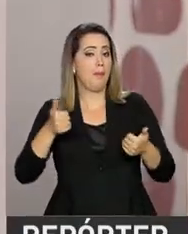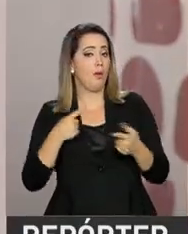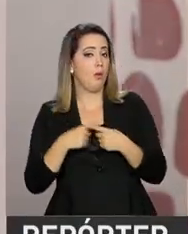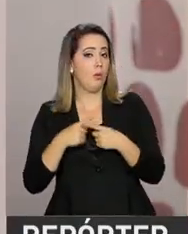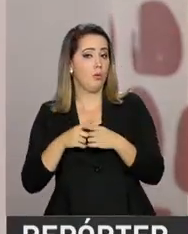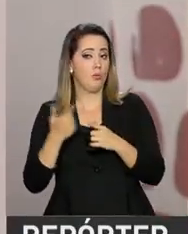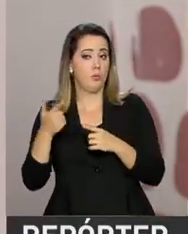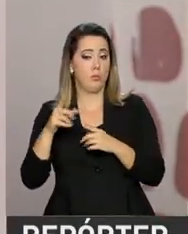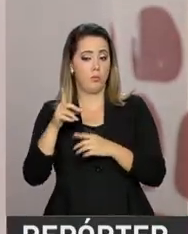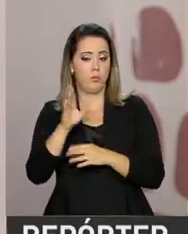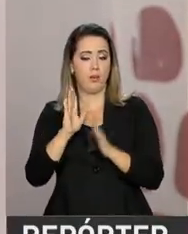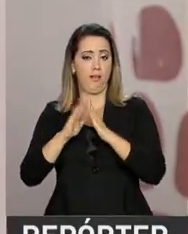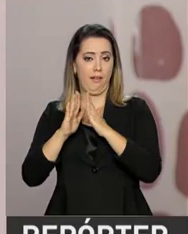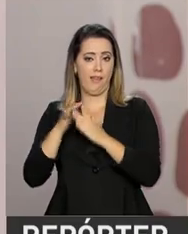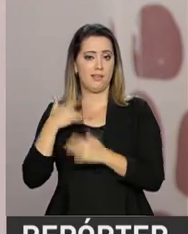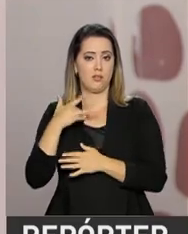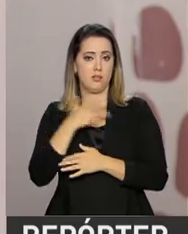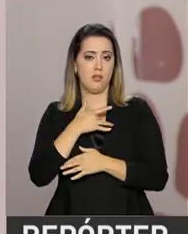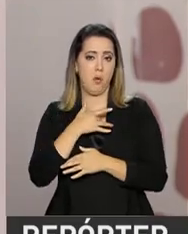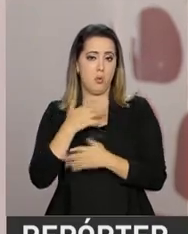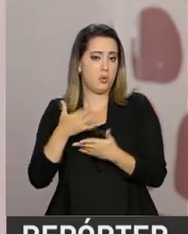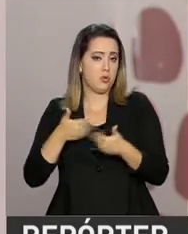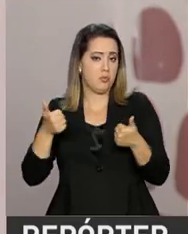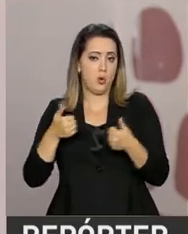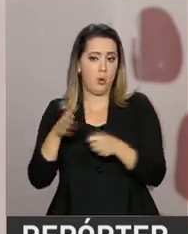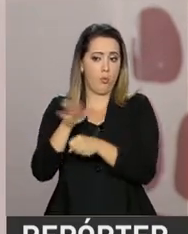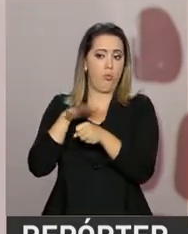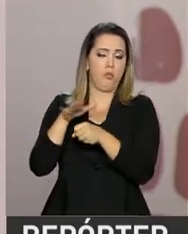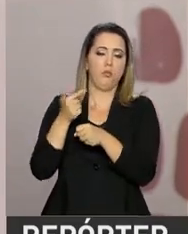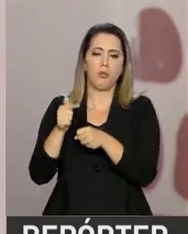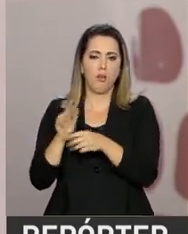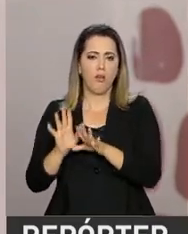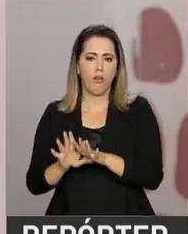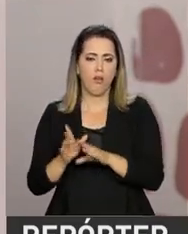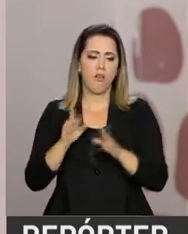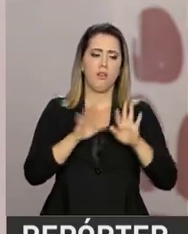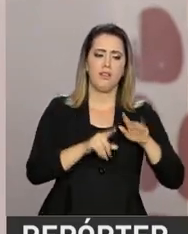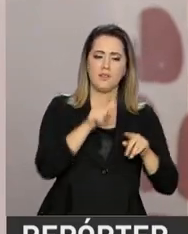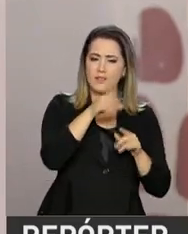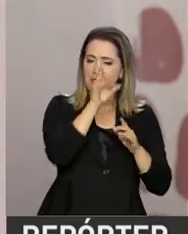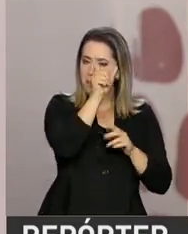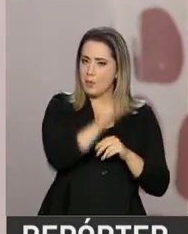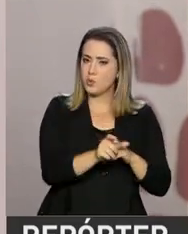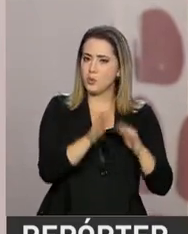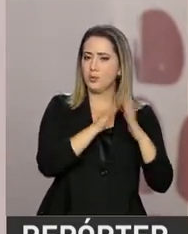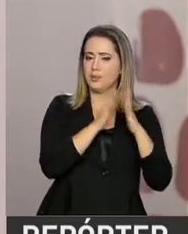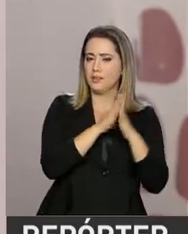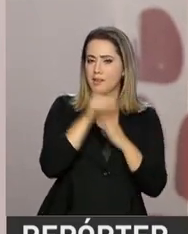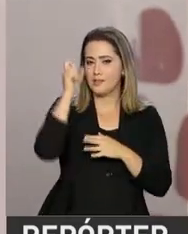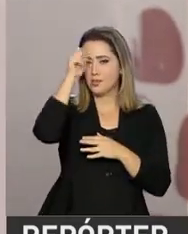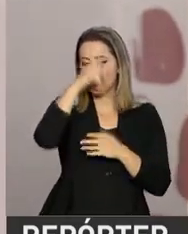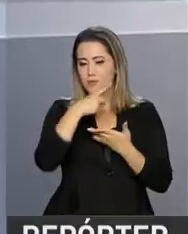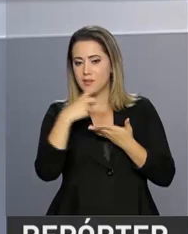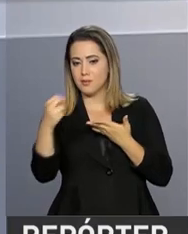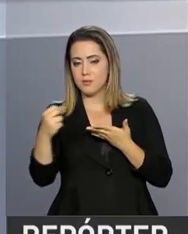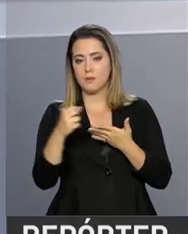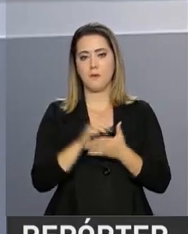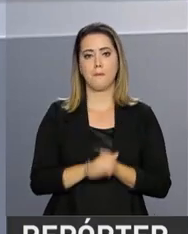o hospital, e às vezes as condições que a pessoa está em casa, de ter que sair, de ter que precisar de alguém para levar, né, de carro.